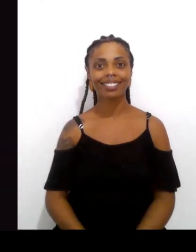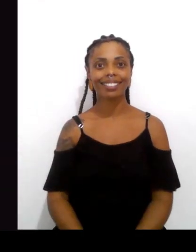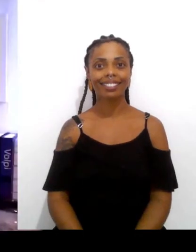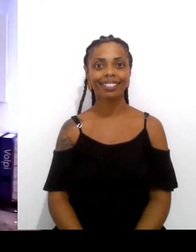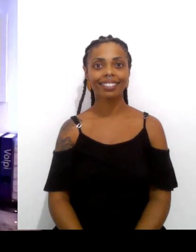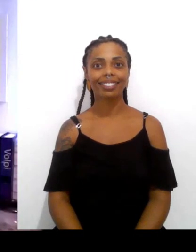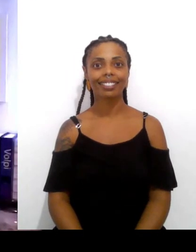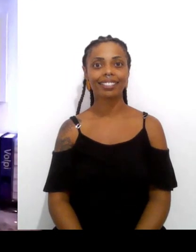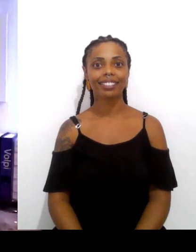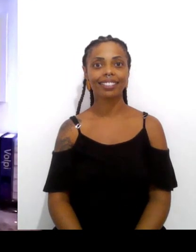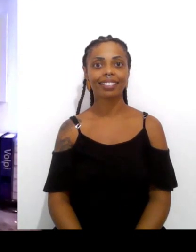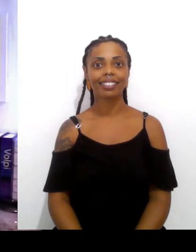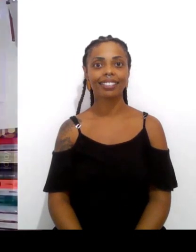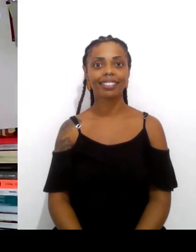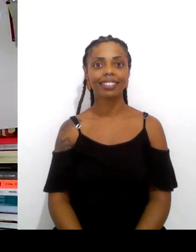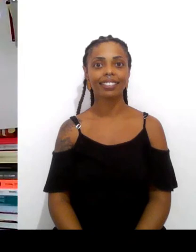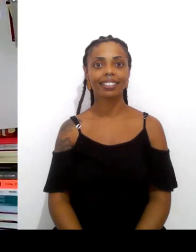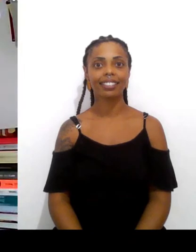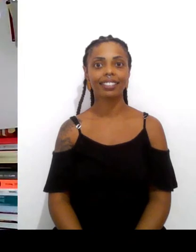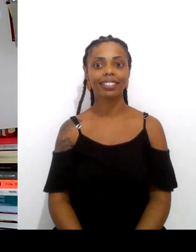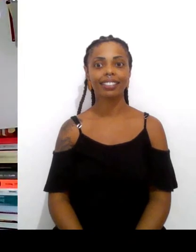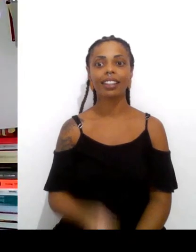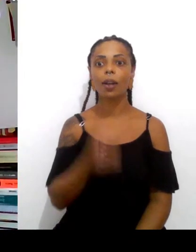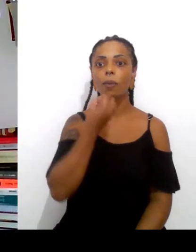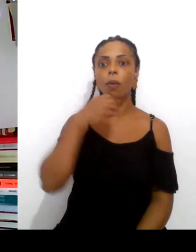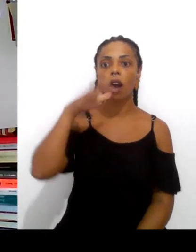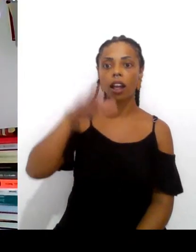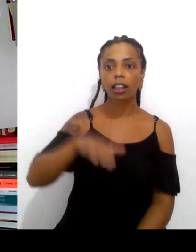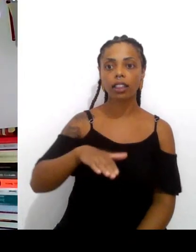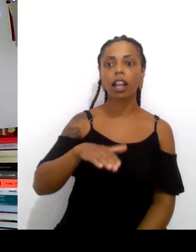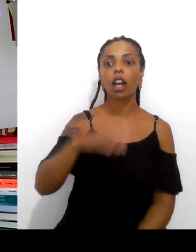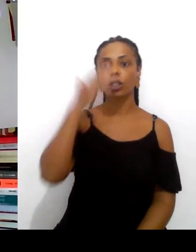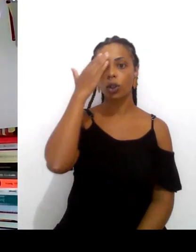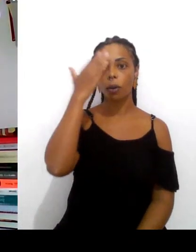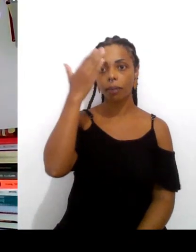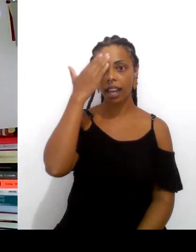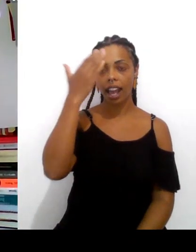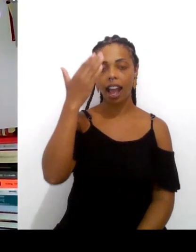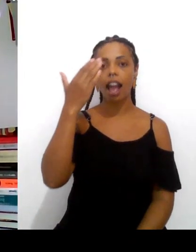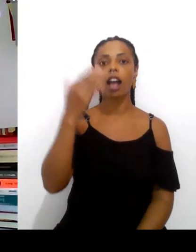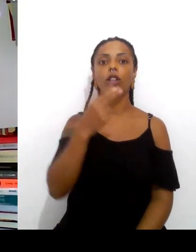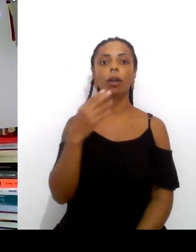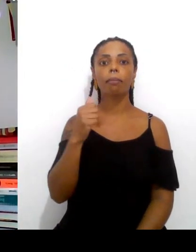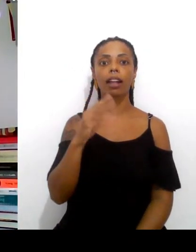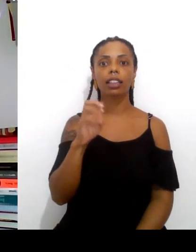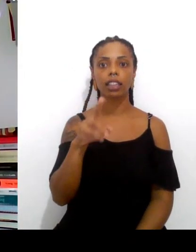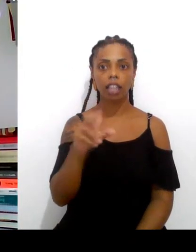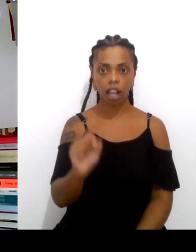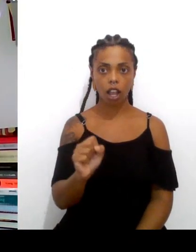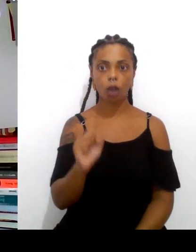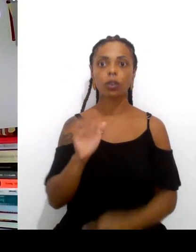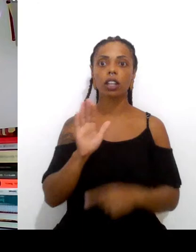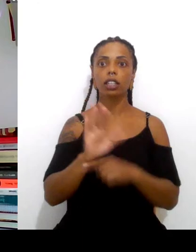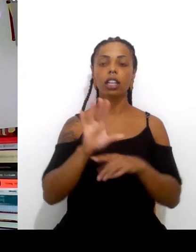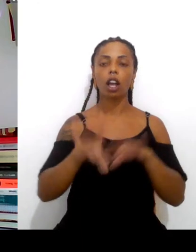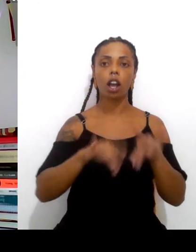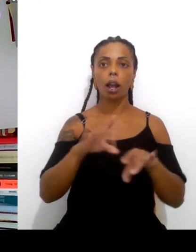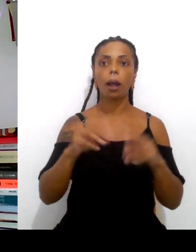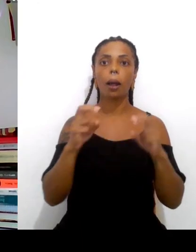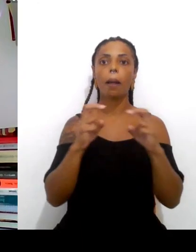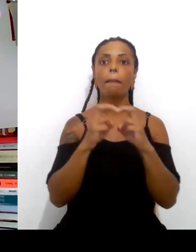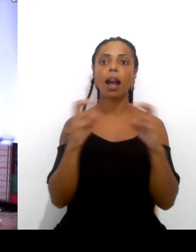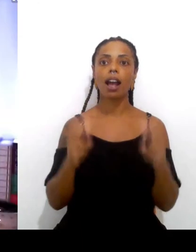Boa tarde pessoal obrigado Leandro e aos participantes anteriores meu nome é Matheus de Andrade sou assistente curatorial do MASP